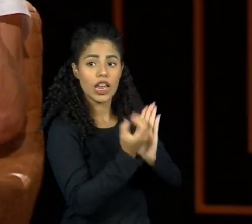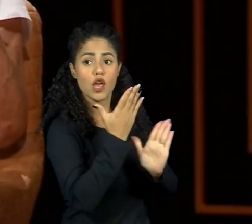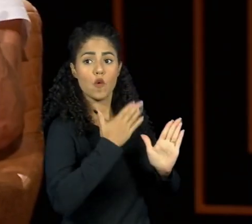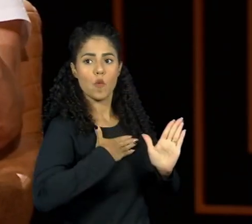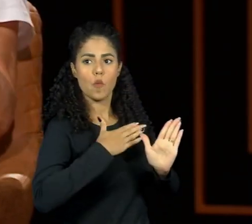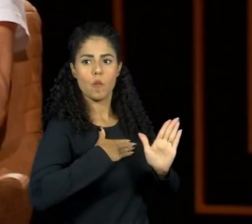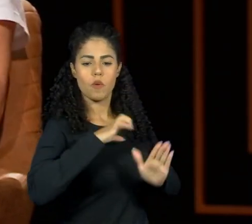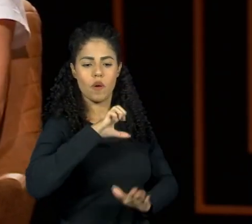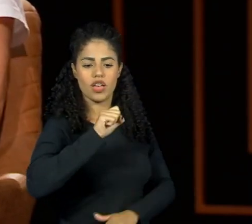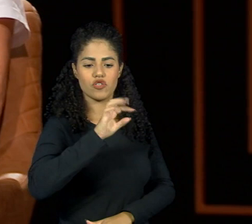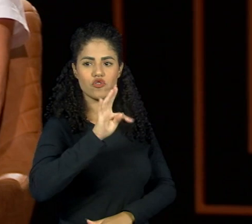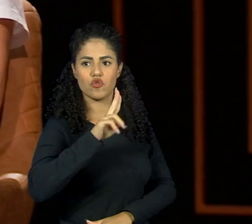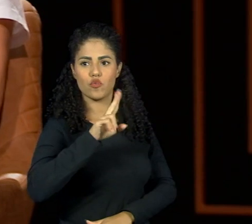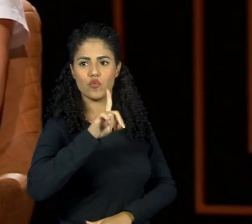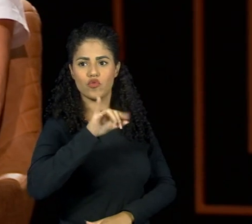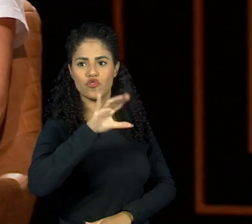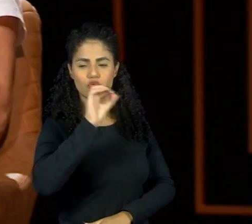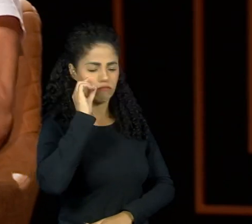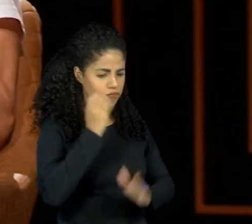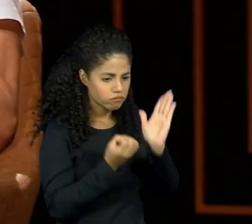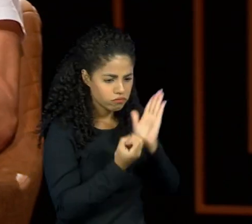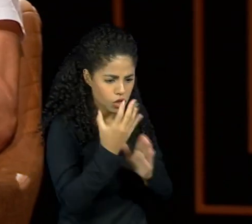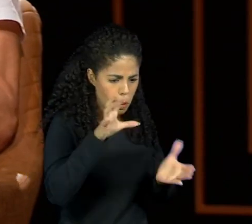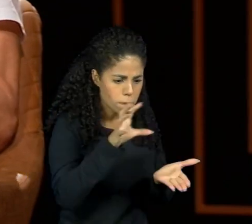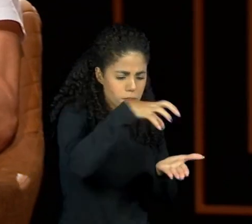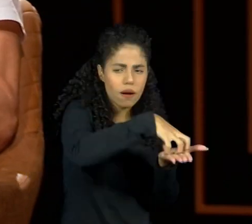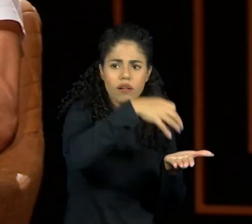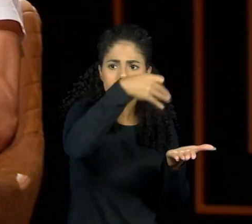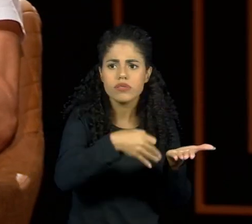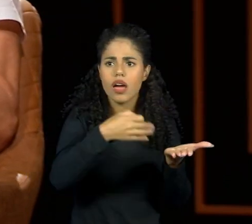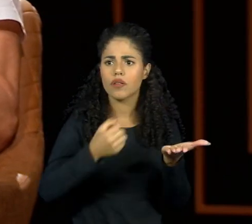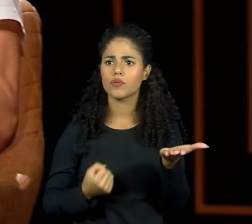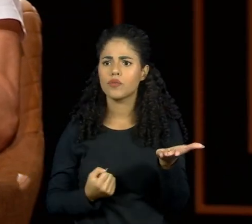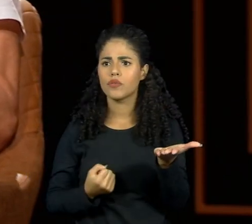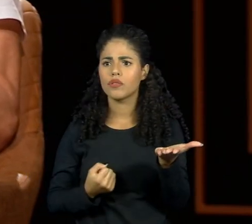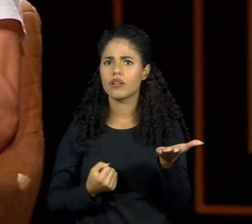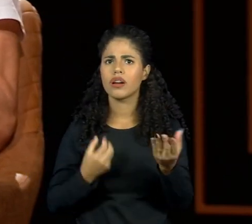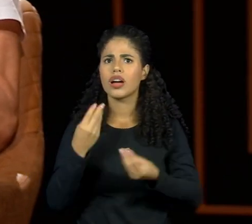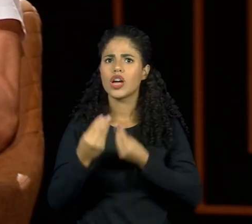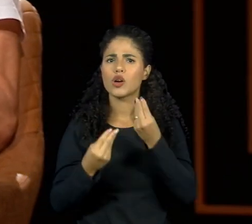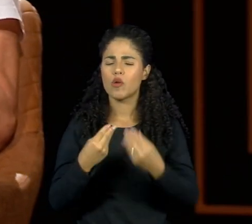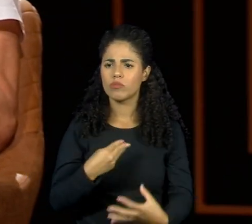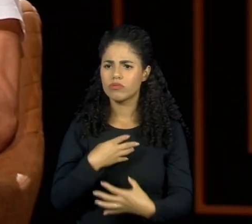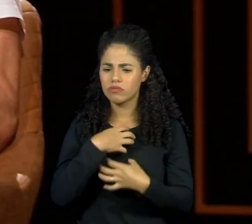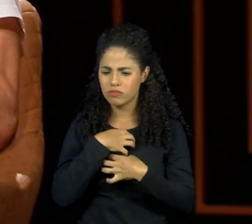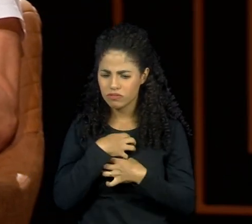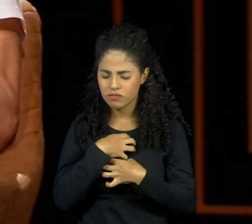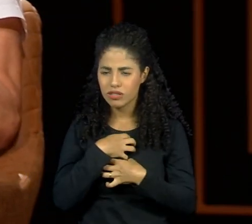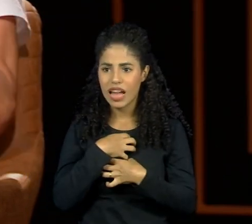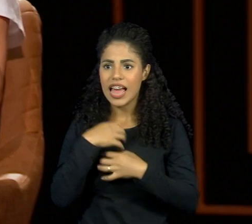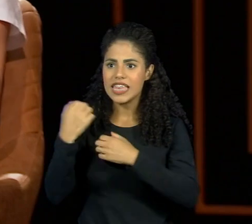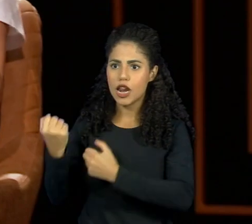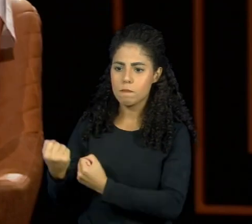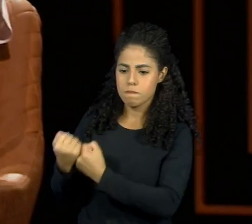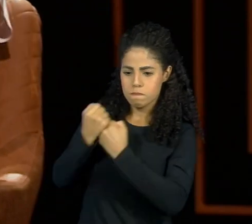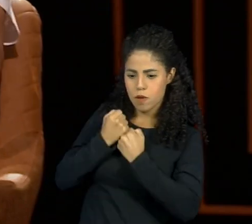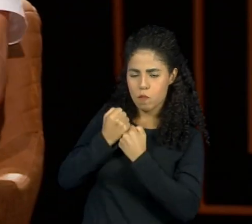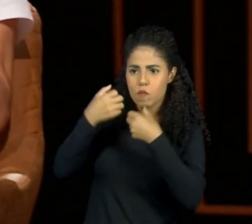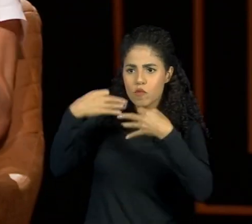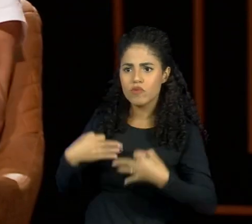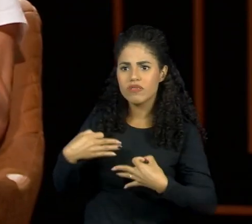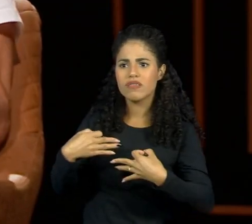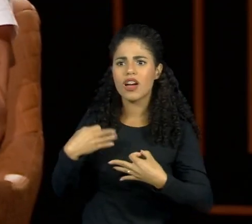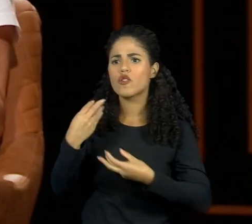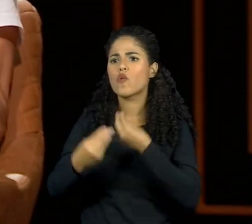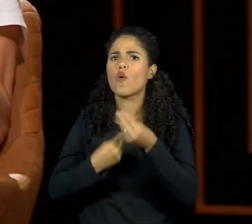MG, Marica Gedali e Martha Graham. E ela me deu todo o apoio, não só